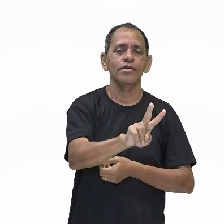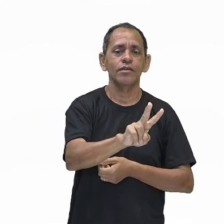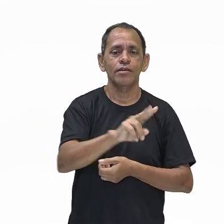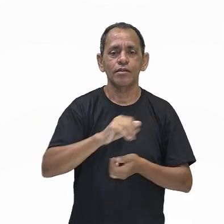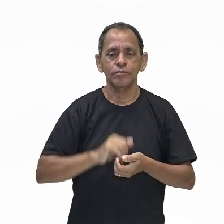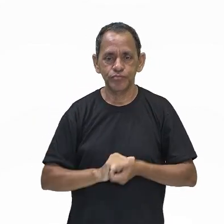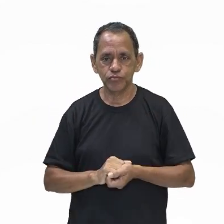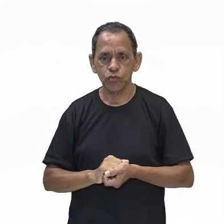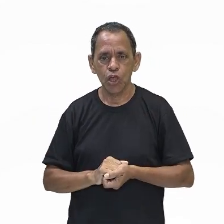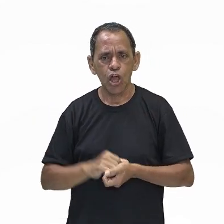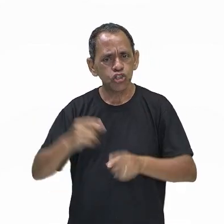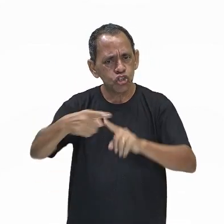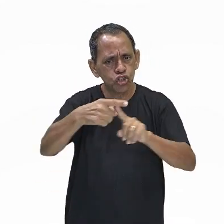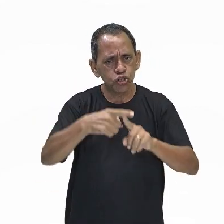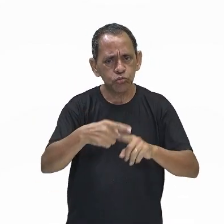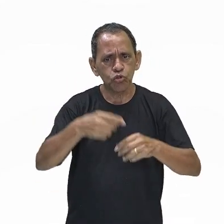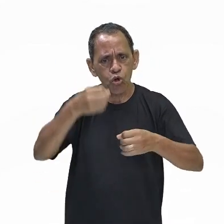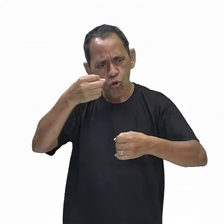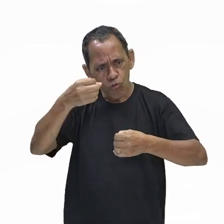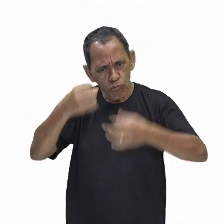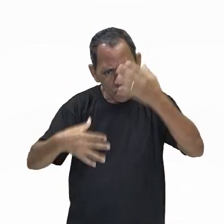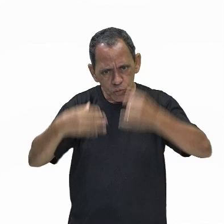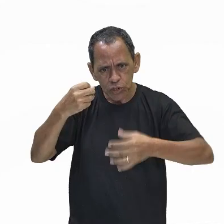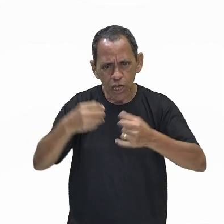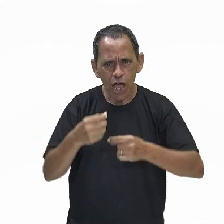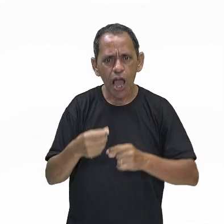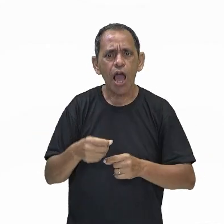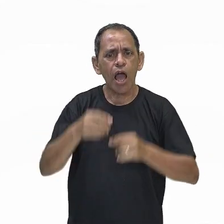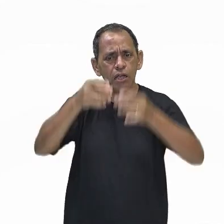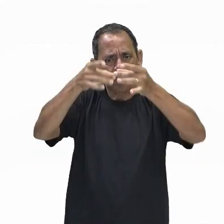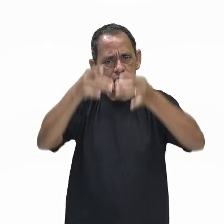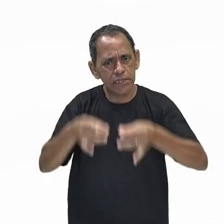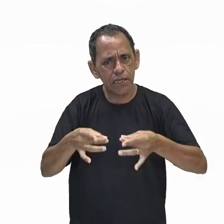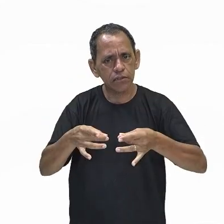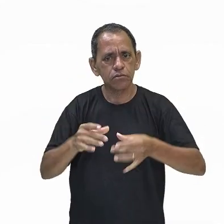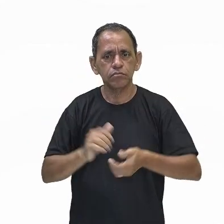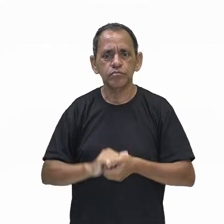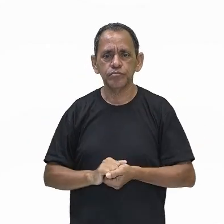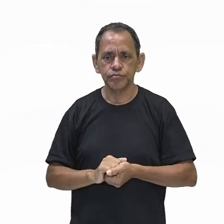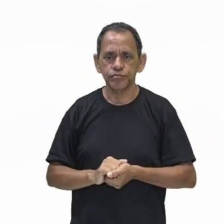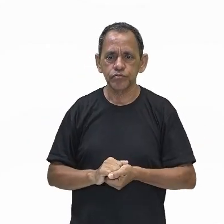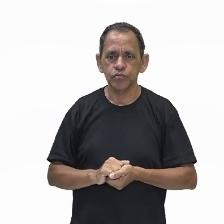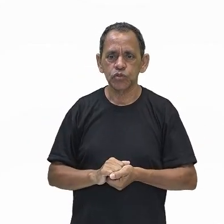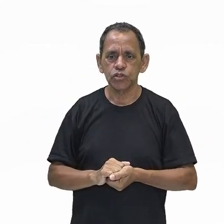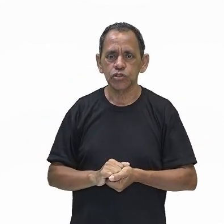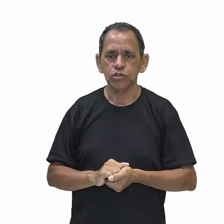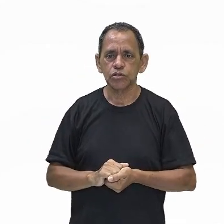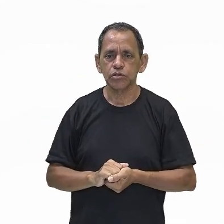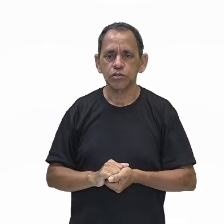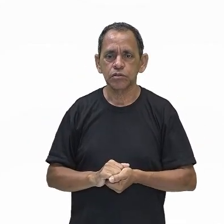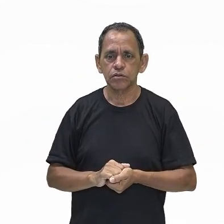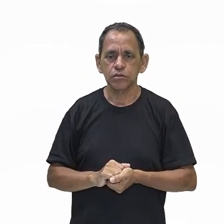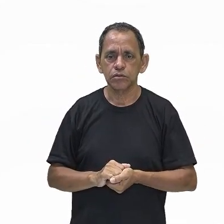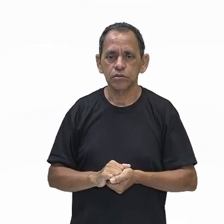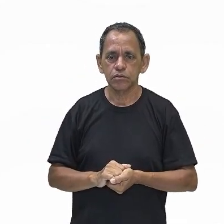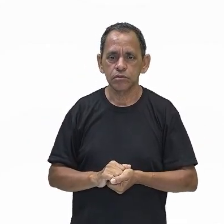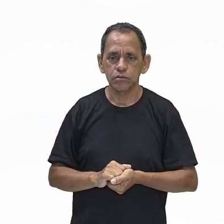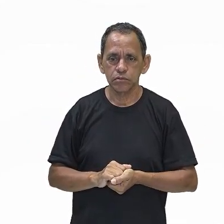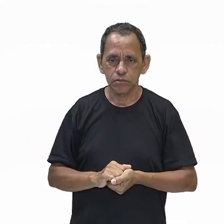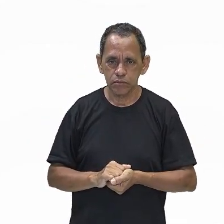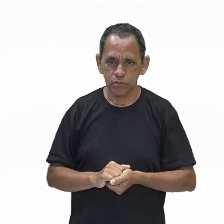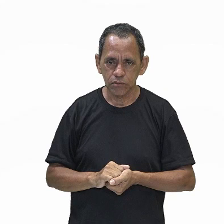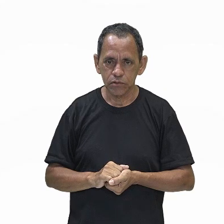aí nós temos a variação social, que está relacionada ao sociocultural, né? O jeito que o médico fala,